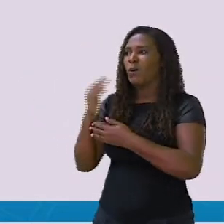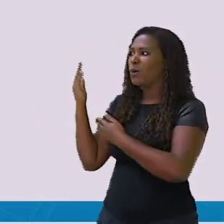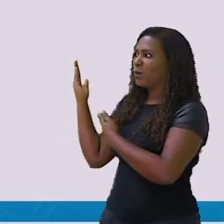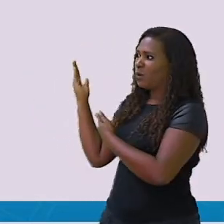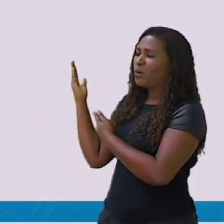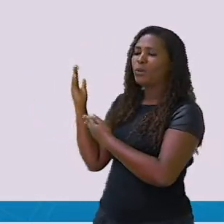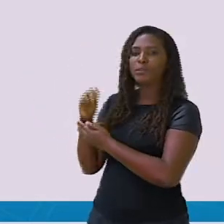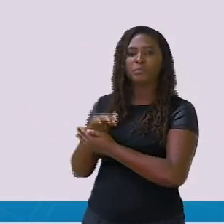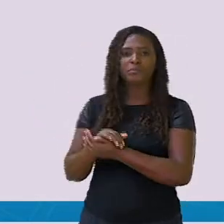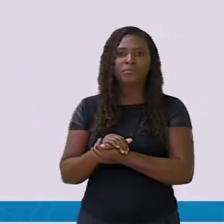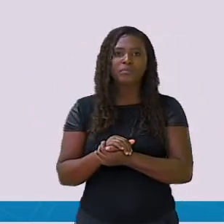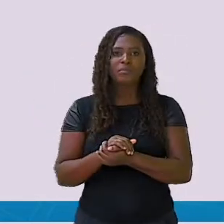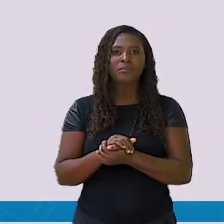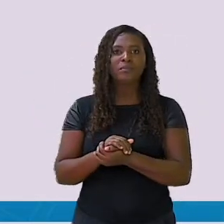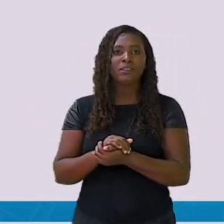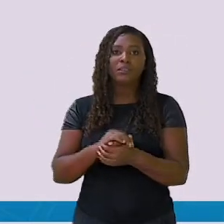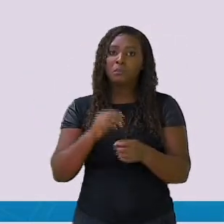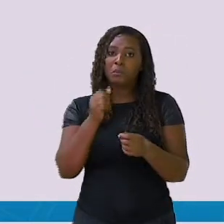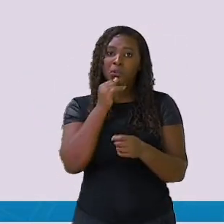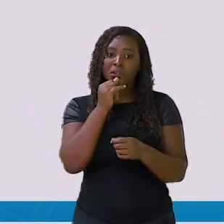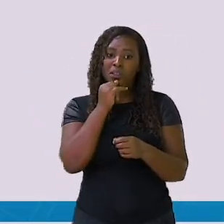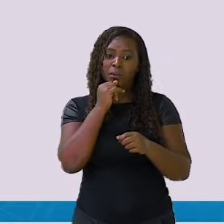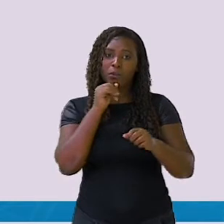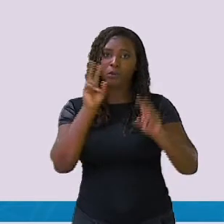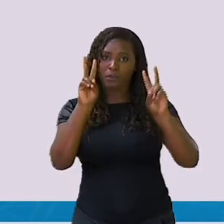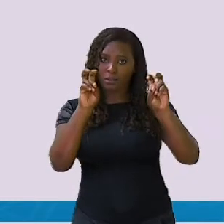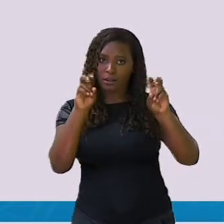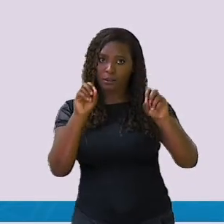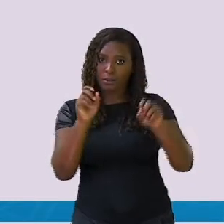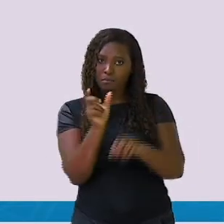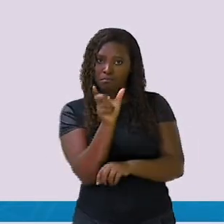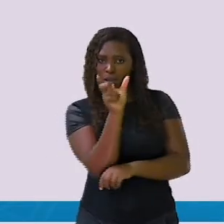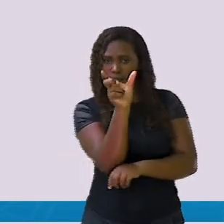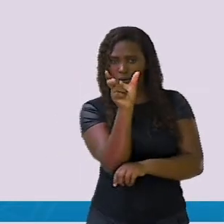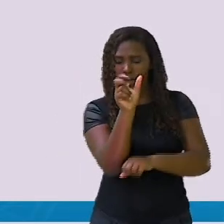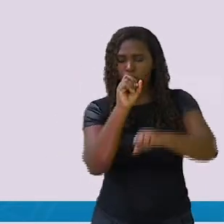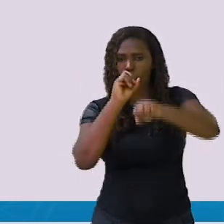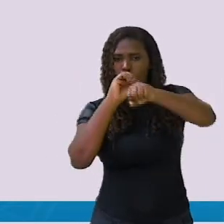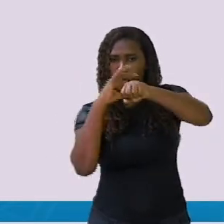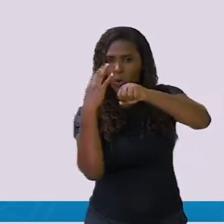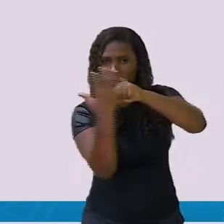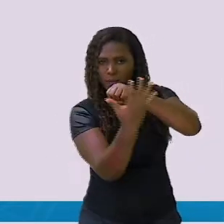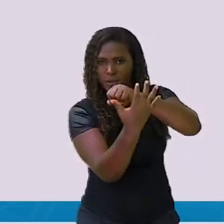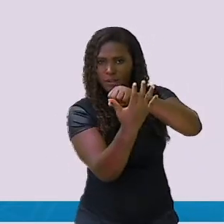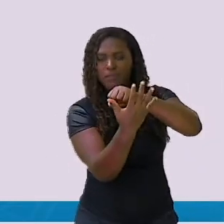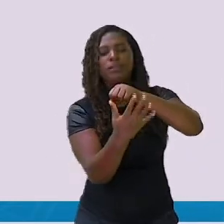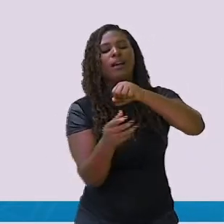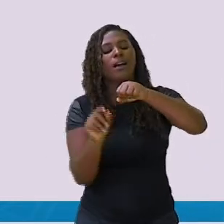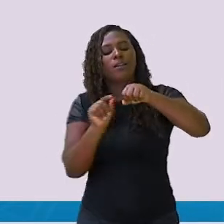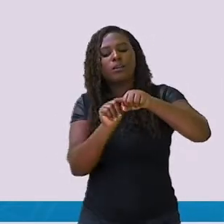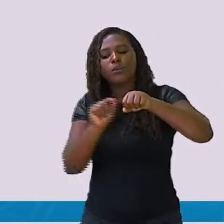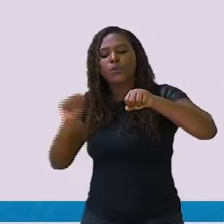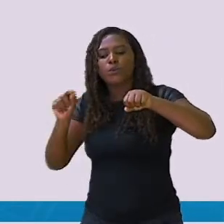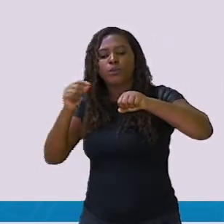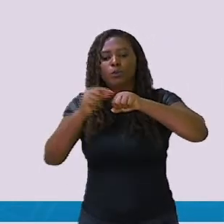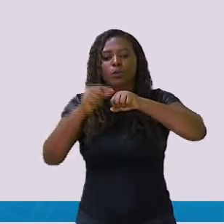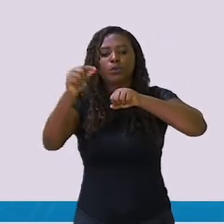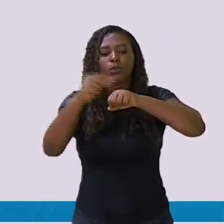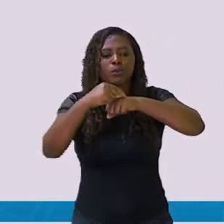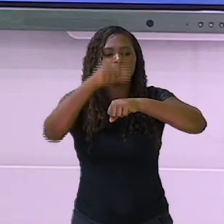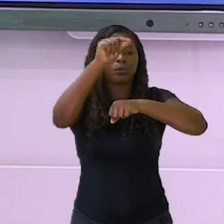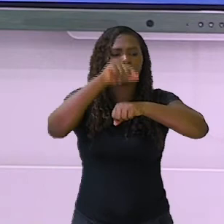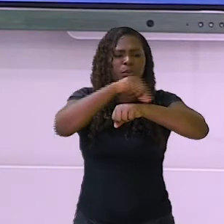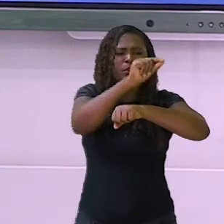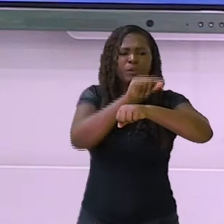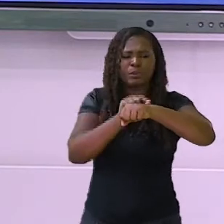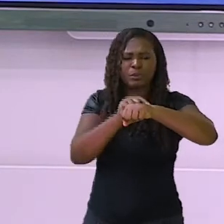e comecei a falar sobre ele, algumas coisas mais importantes. Isso ajuda muito quando você precisa estudar,